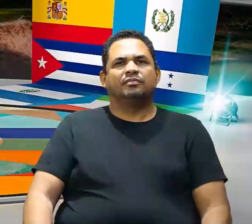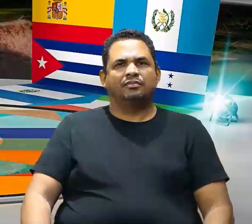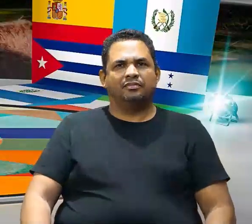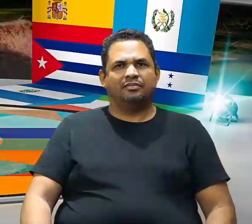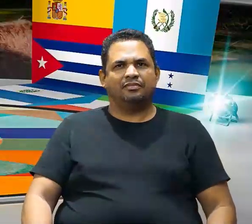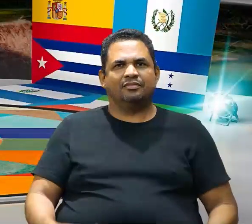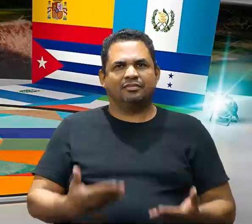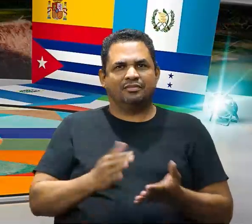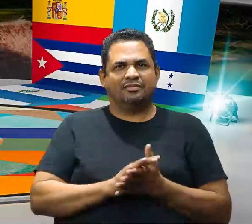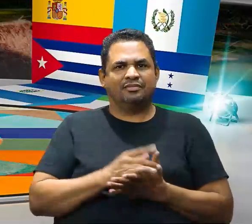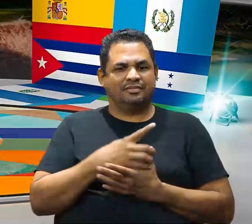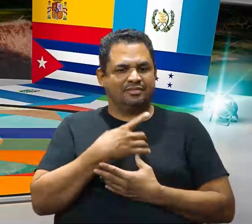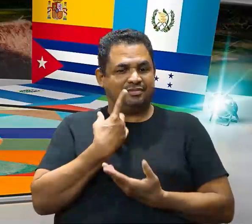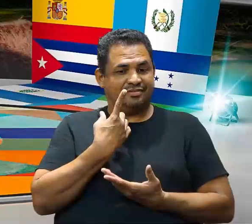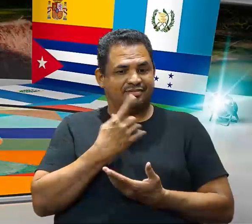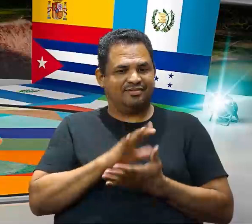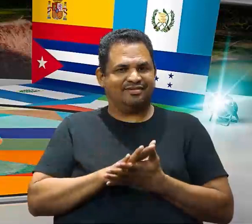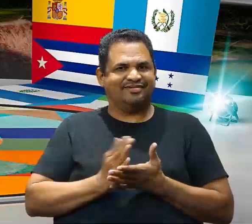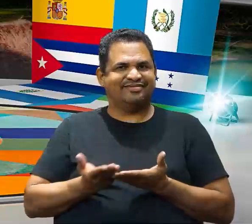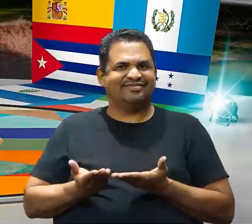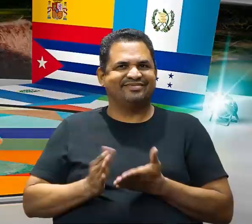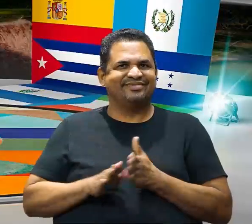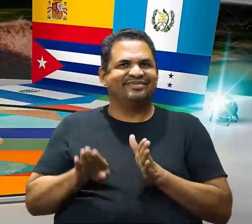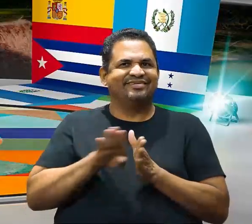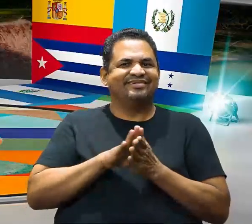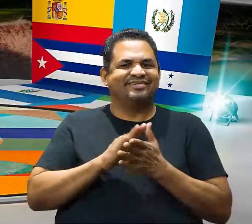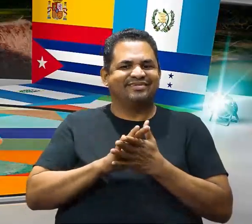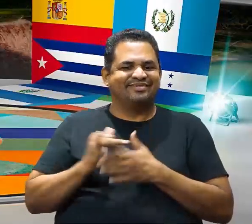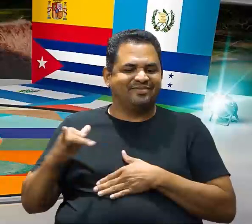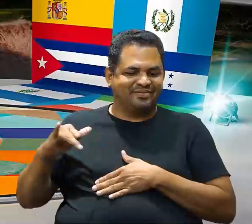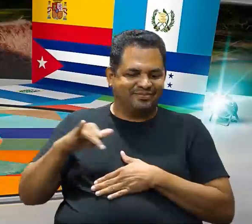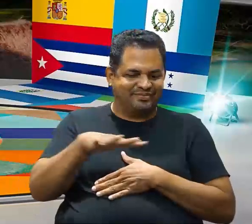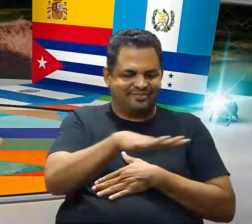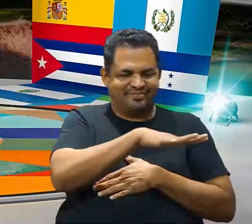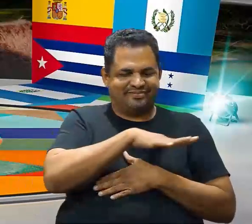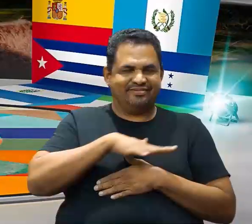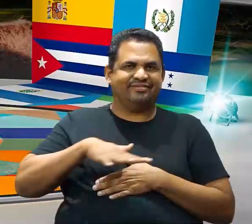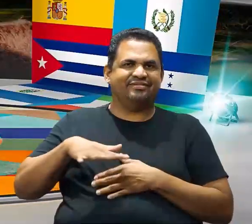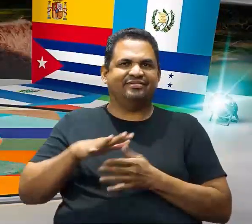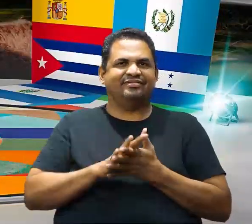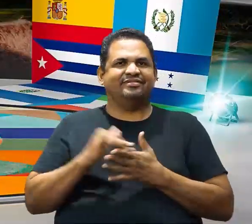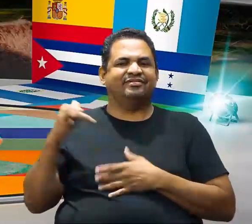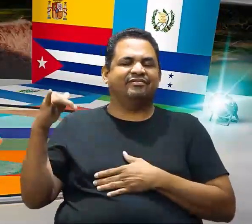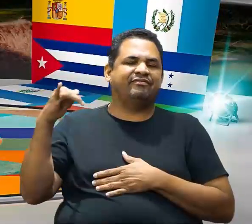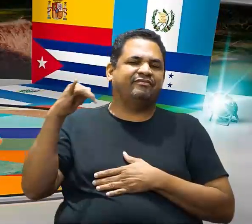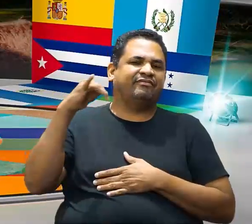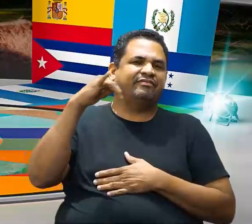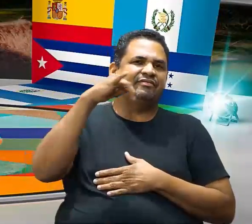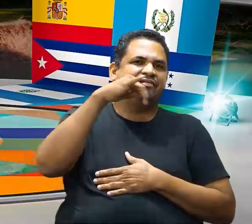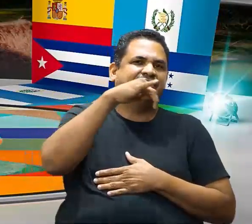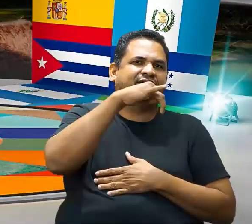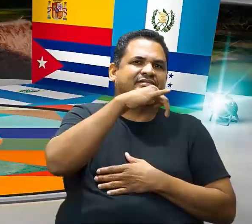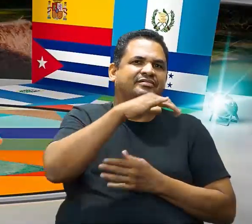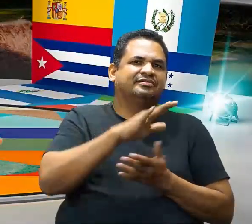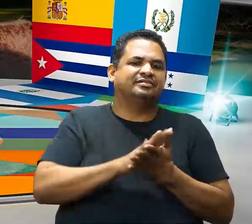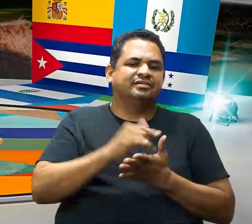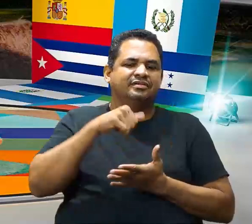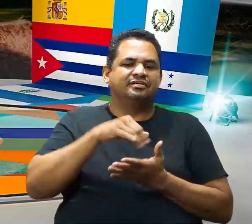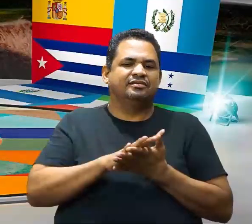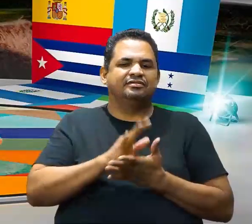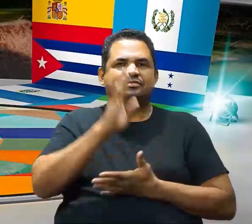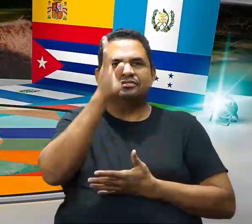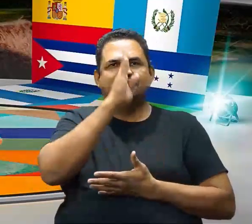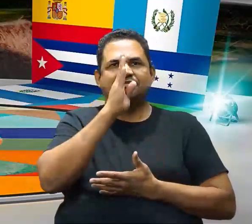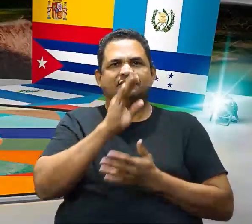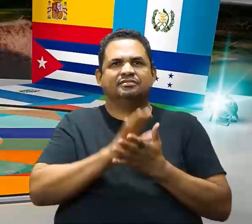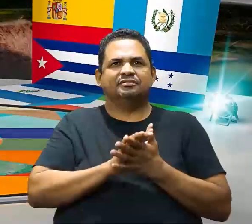Aportaram já no aeroporto. E pousamos. Nosso aviãozinho foi ali, ó, daqui do nosso Brasil. Opa, de lá